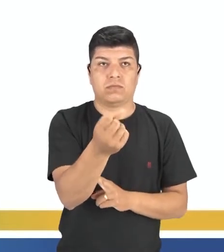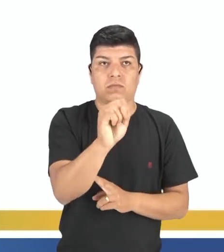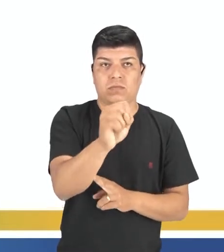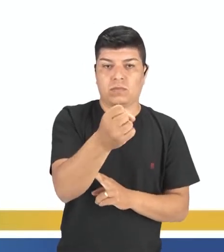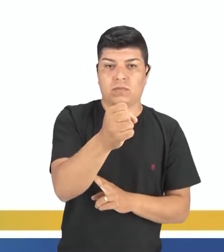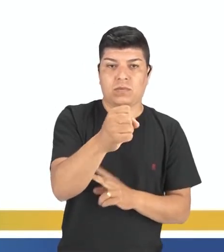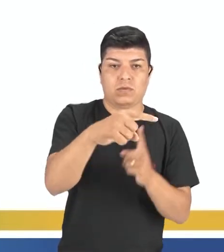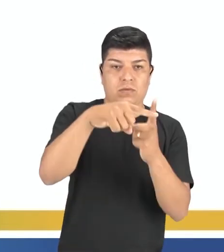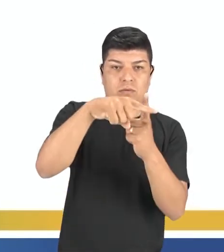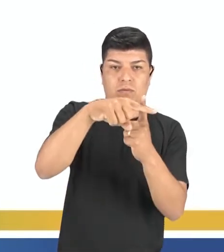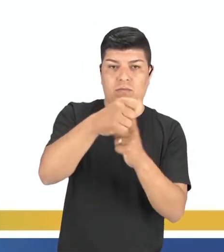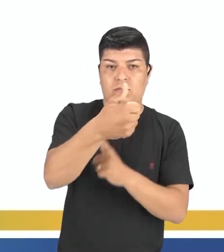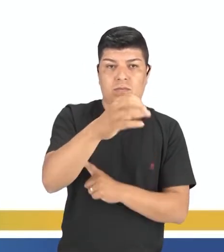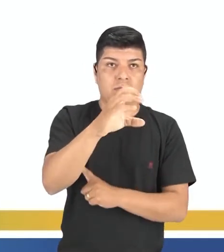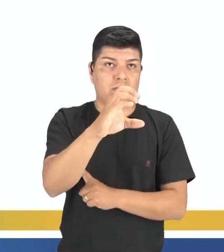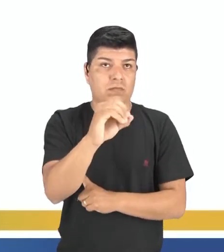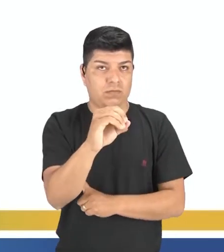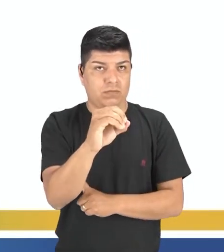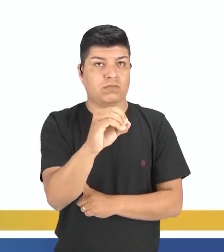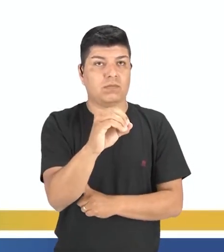10, temos